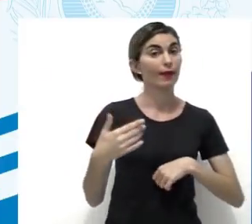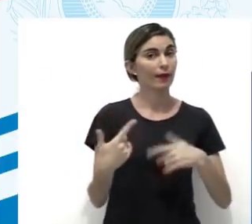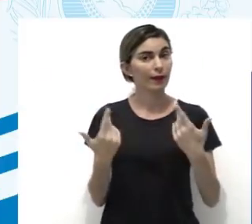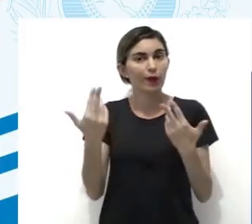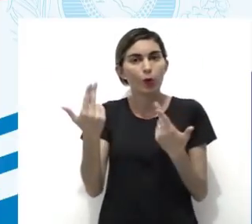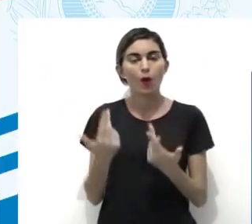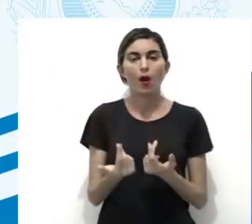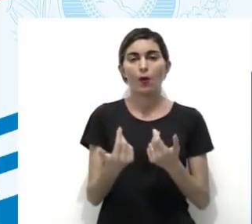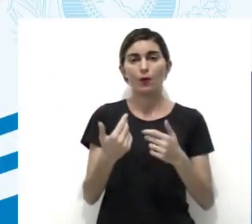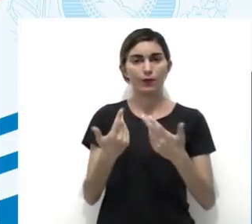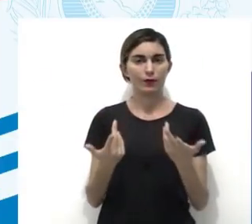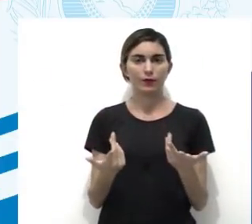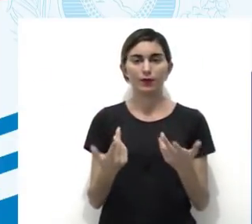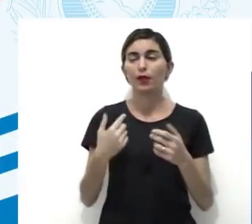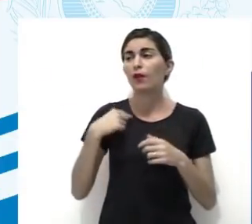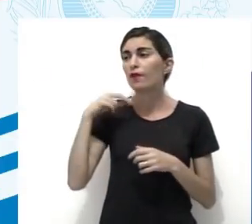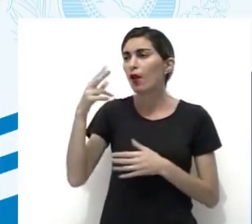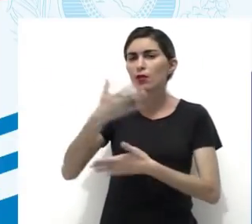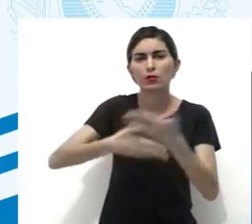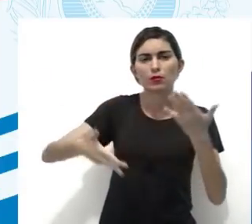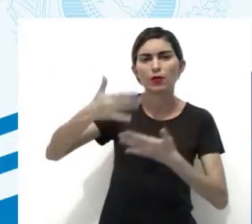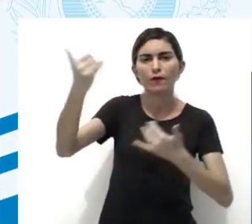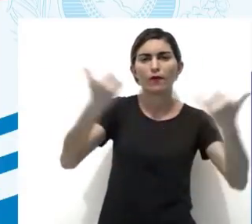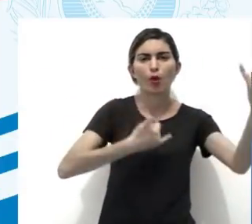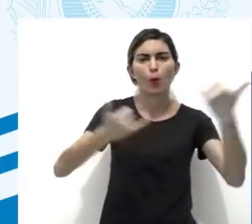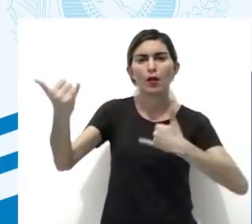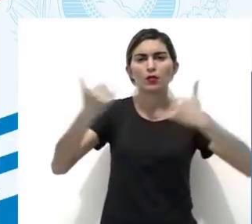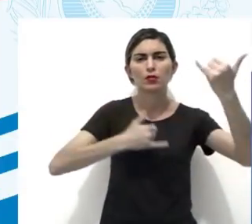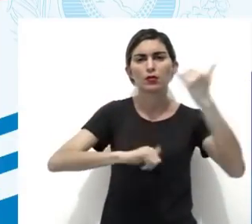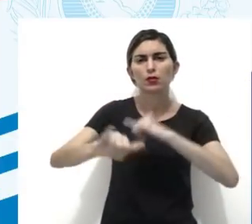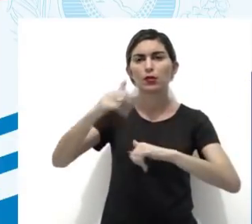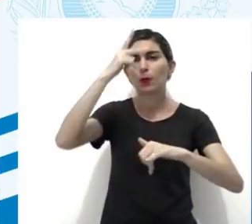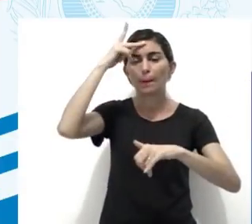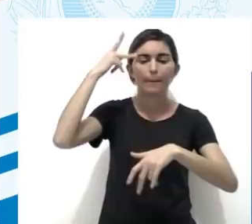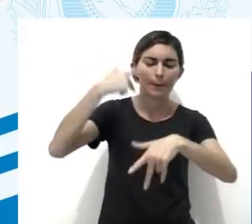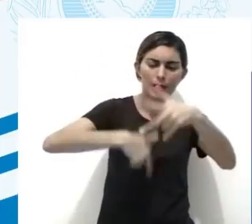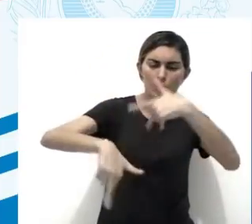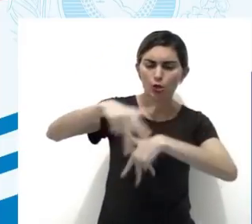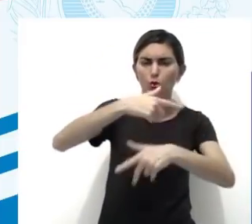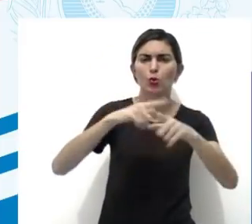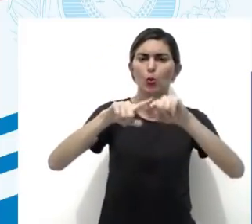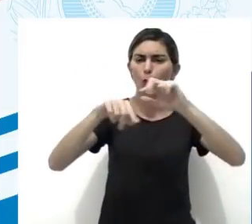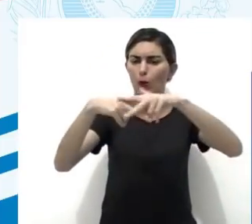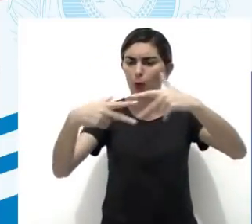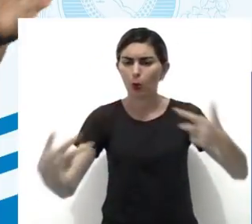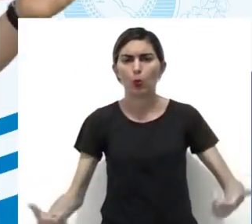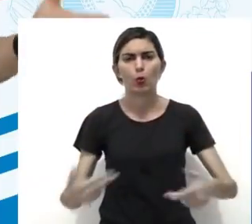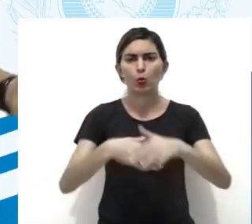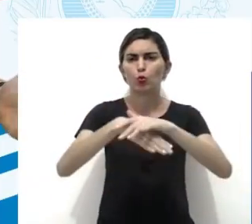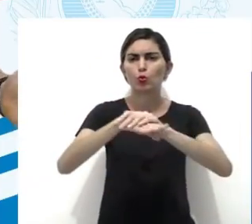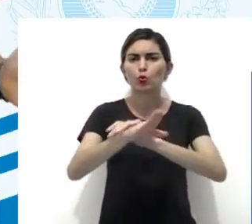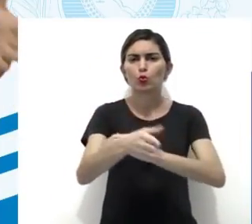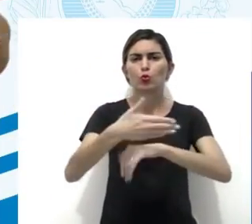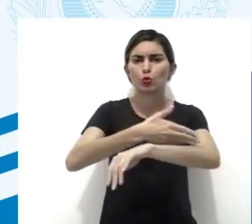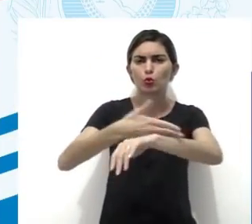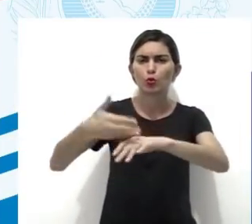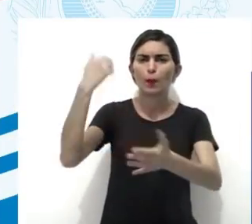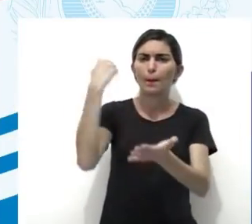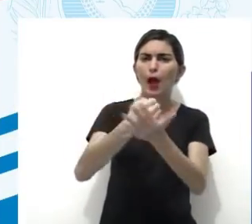instantaneamente, praticamente. A circulação de informações, pessoas, mercadorias, costumes,